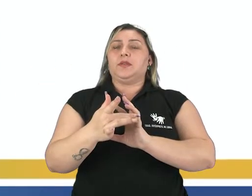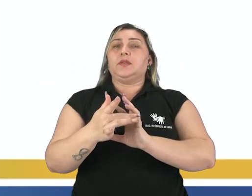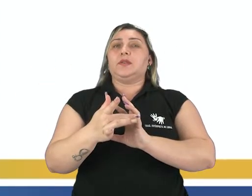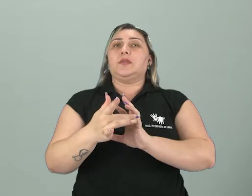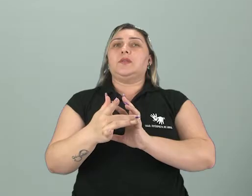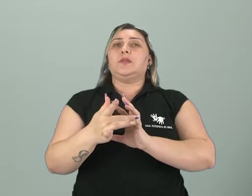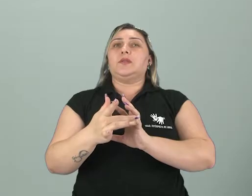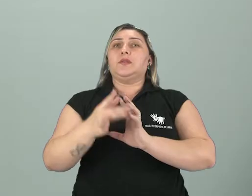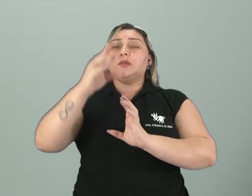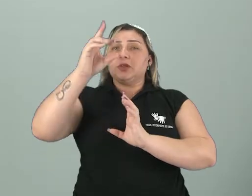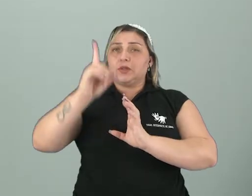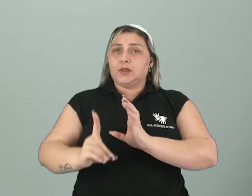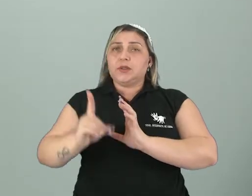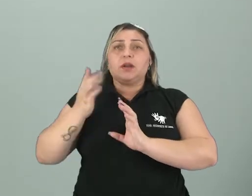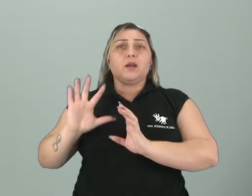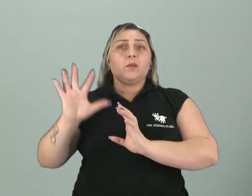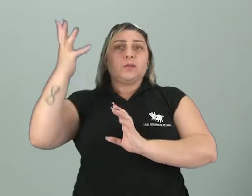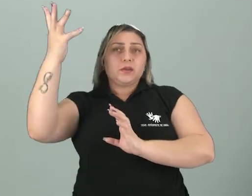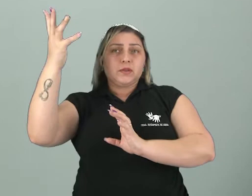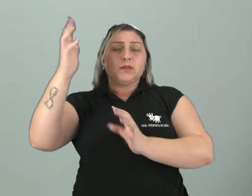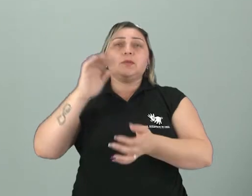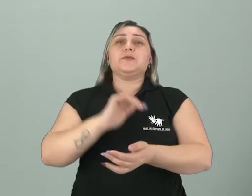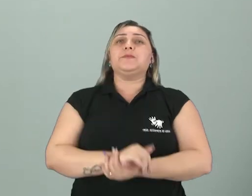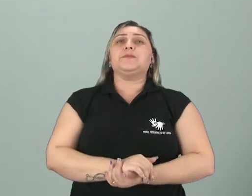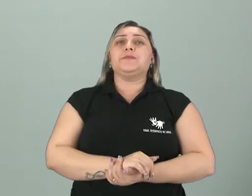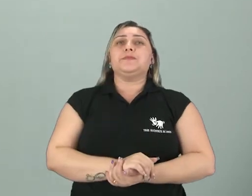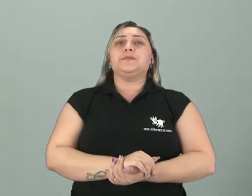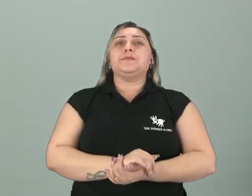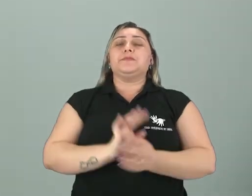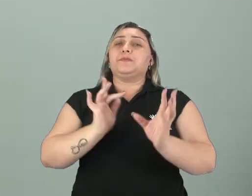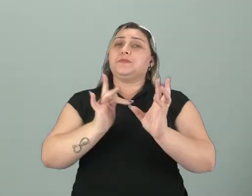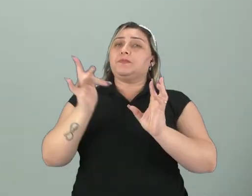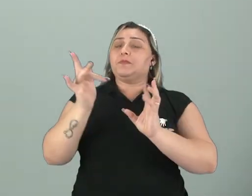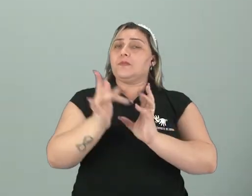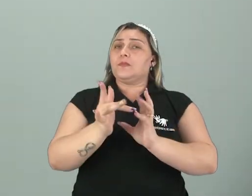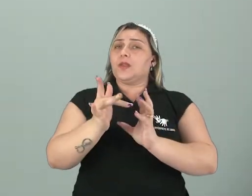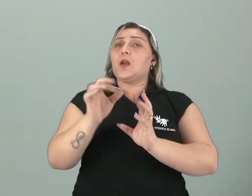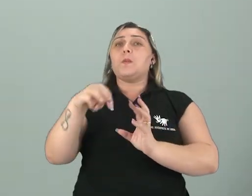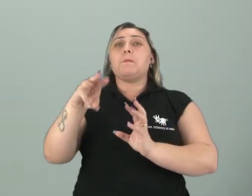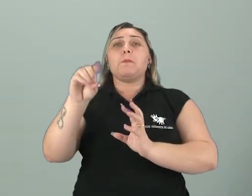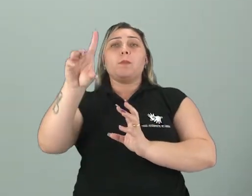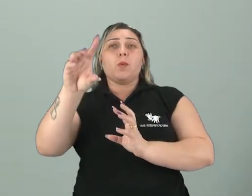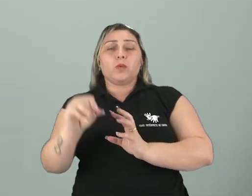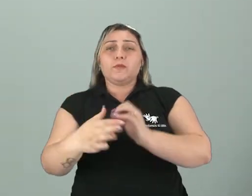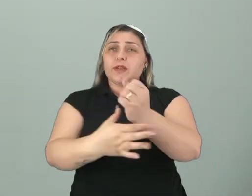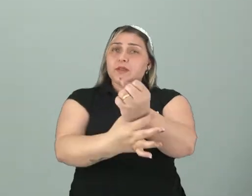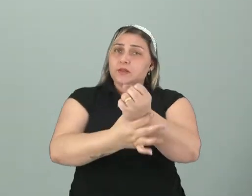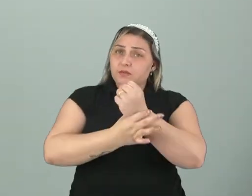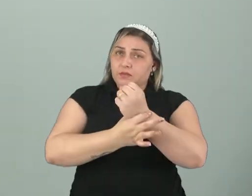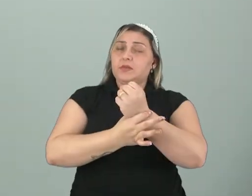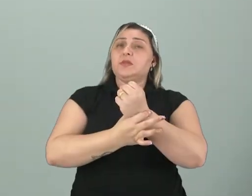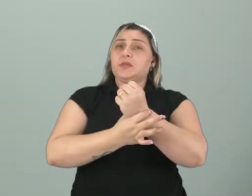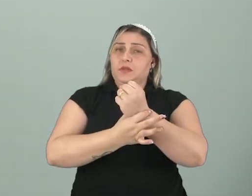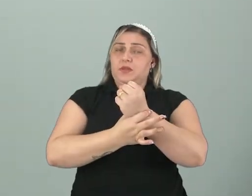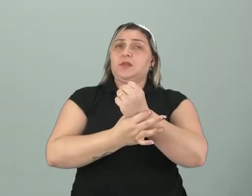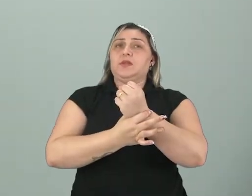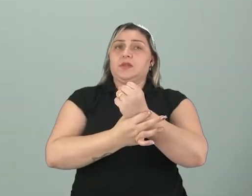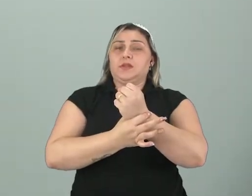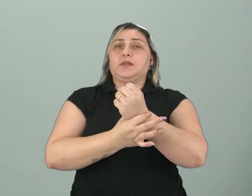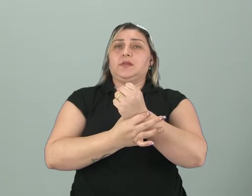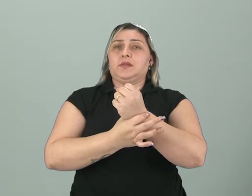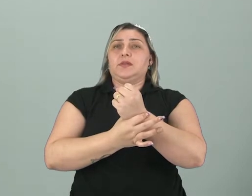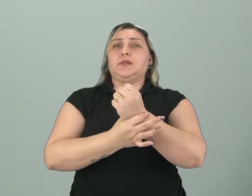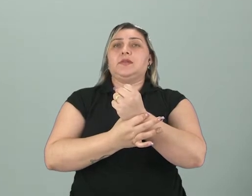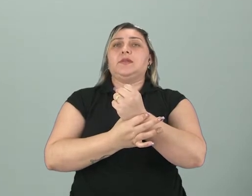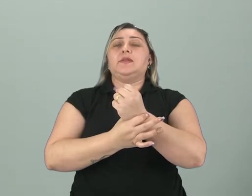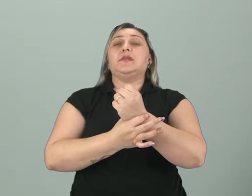dos direitos. Vejam que com absoluta prioridade é o modo que se vai assegurar. Logo, como se trata